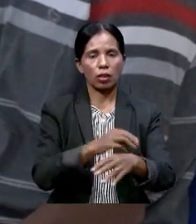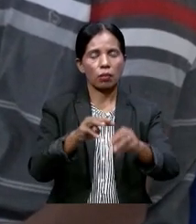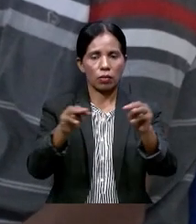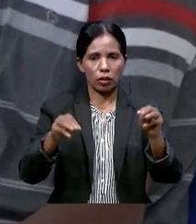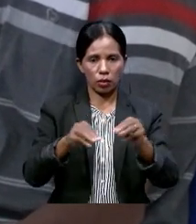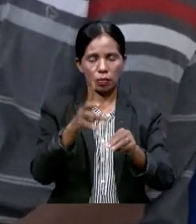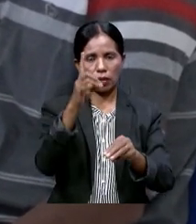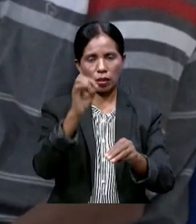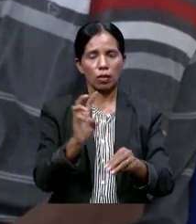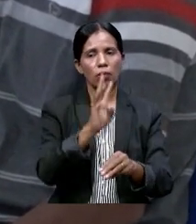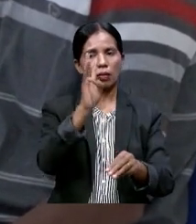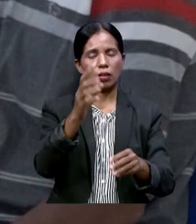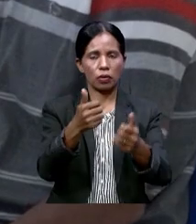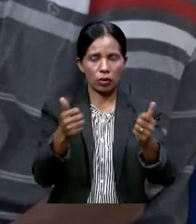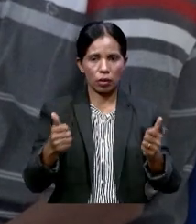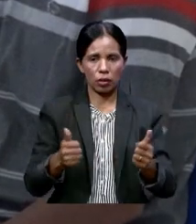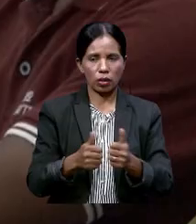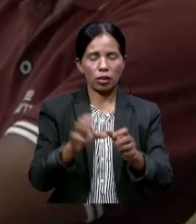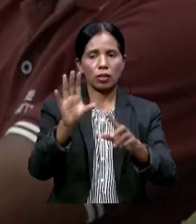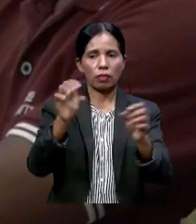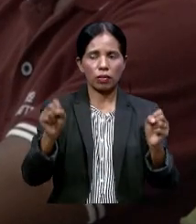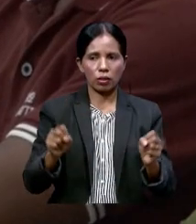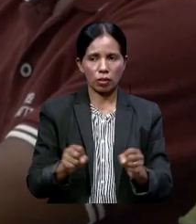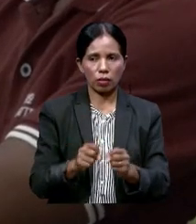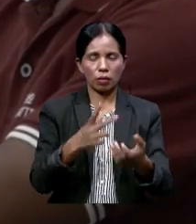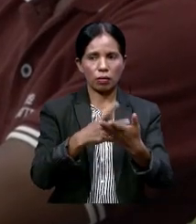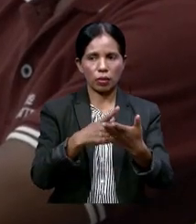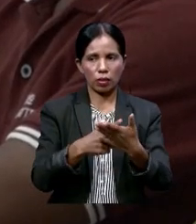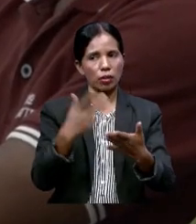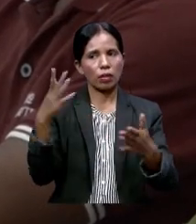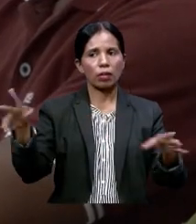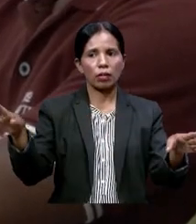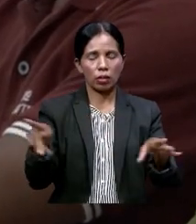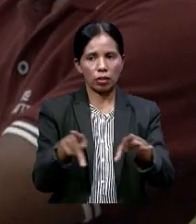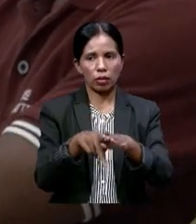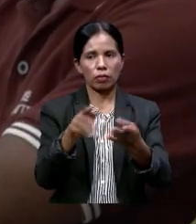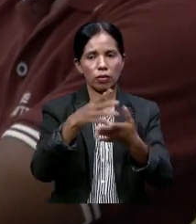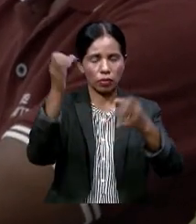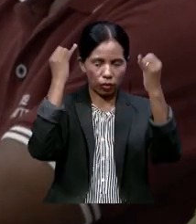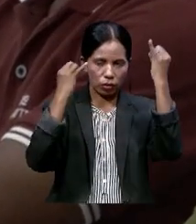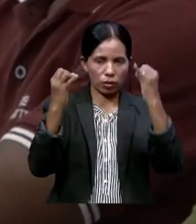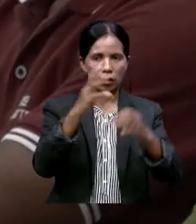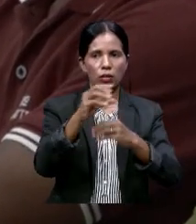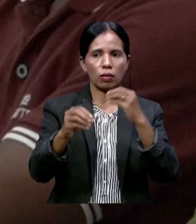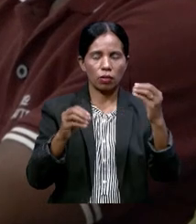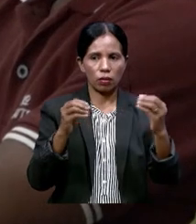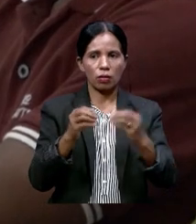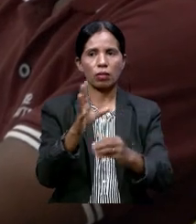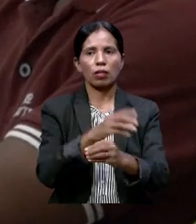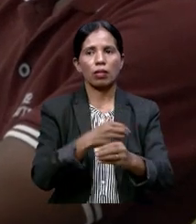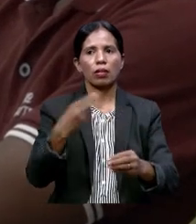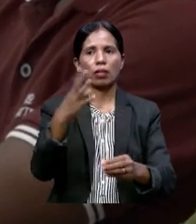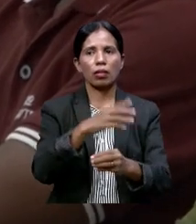dili ia kuarta ne autoridade lokal no equipa implementador projeto refere participe socialização ba matadalan aprovisionamento